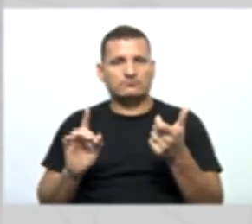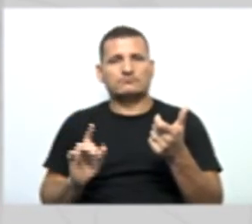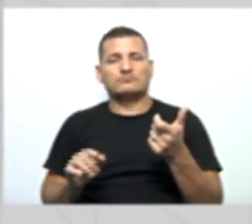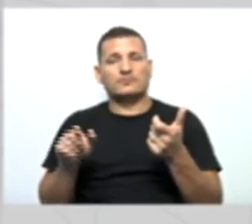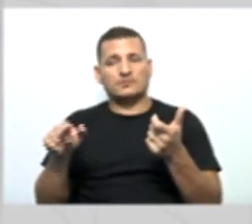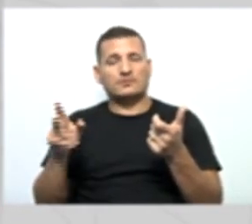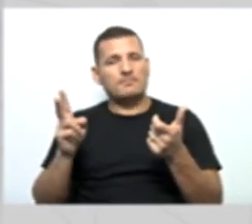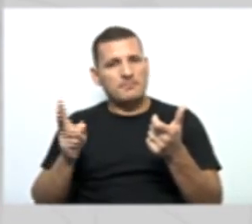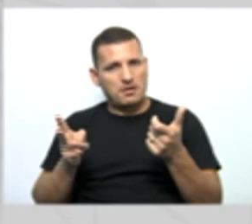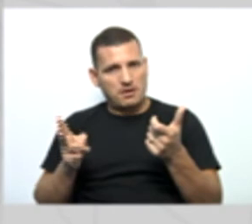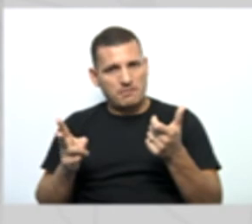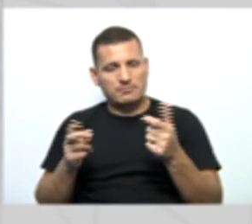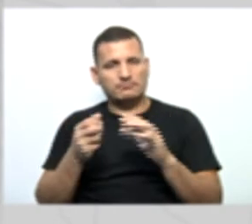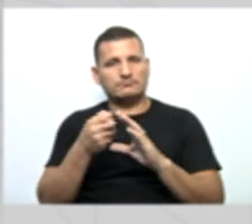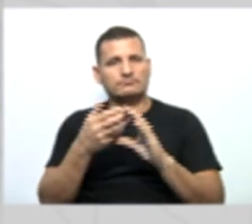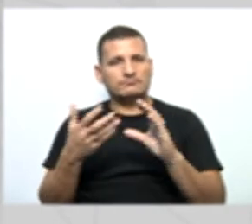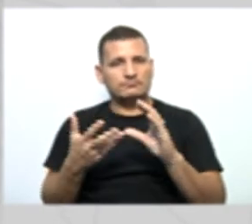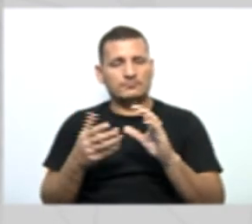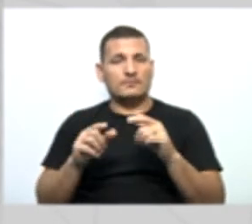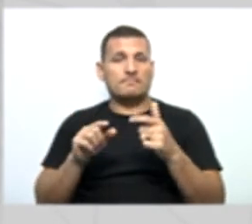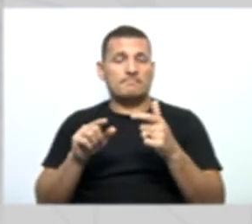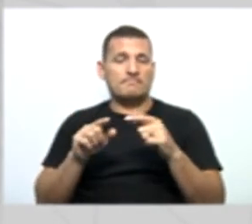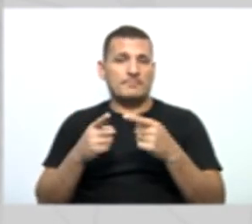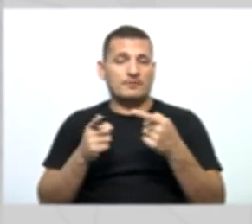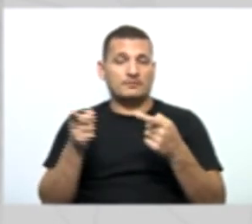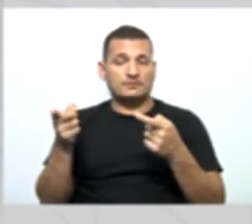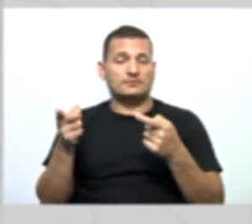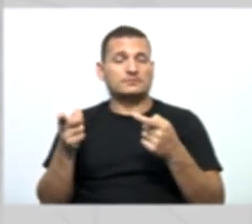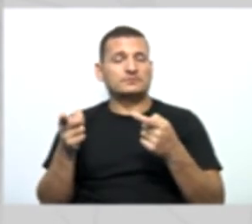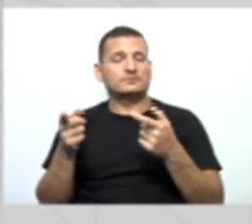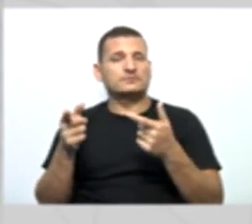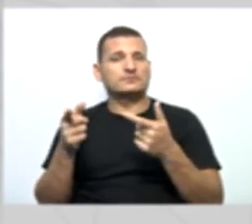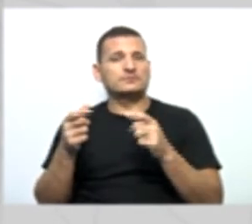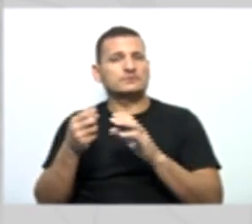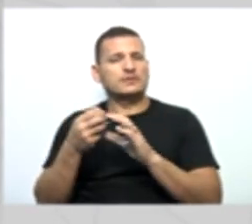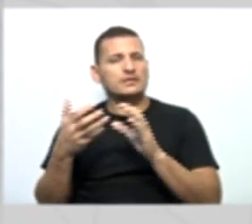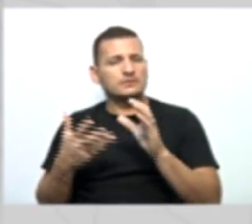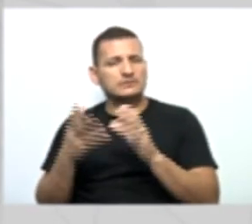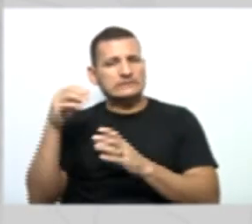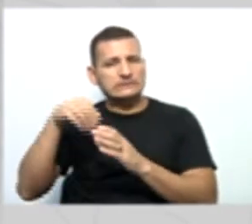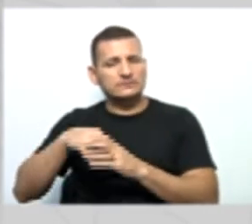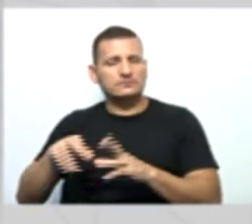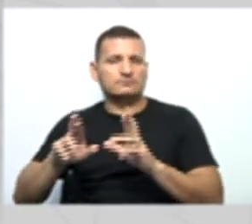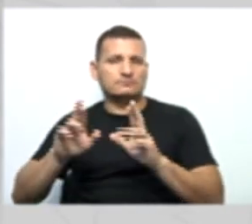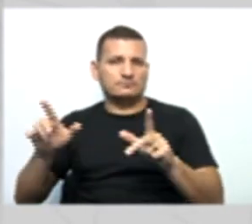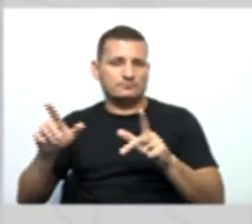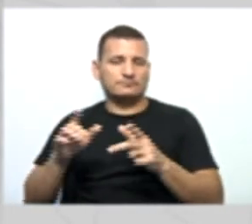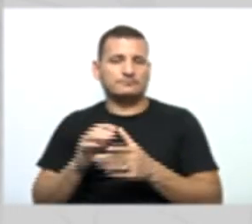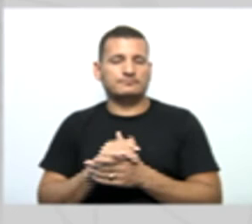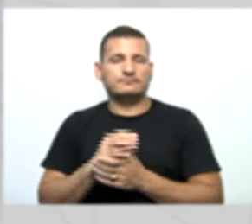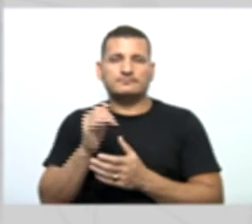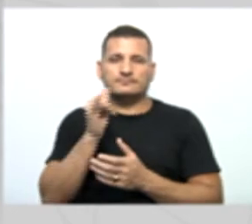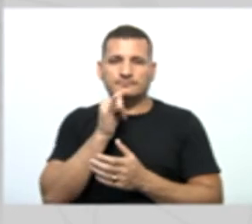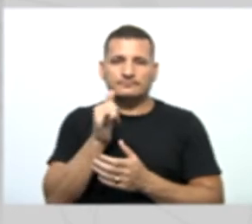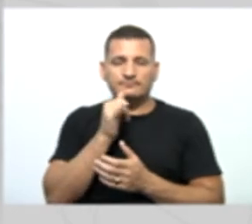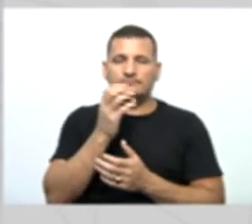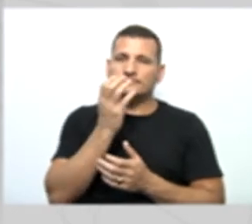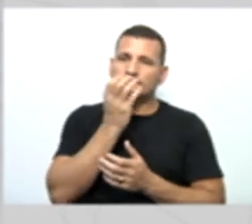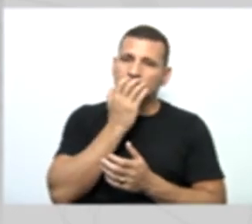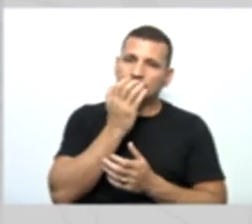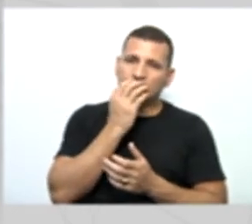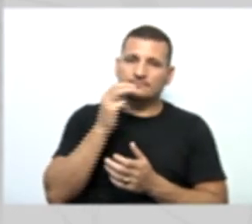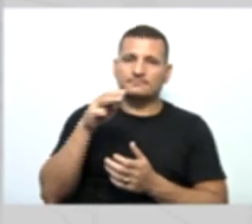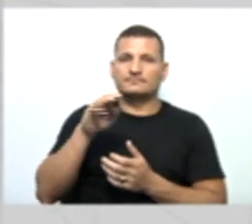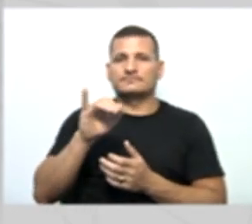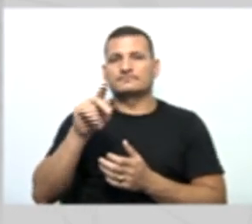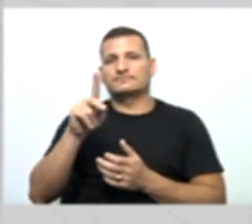seguir as mesmas características, mas o valor dessas características são diferentes. Vimos lá que nós poderíamos criar um cachorro chamado